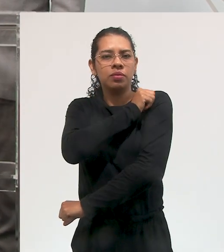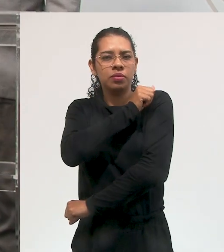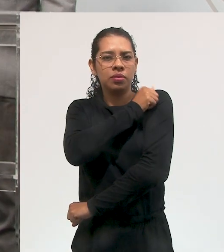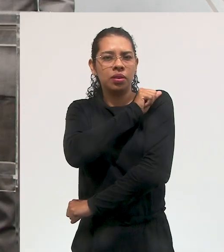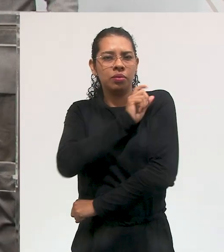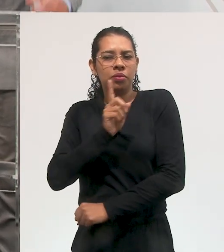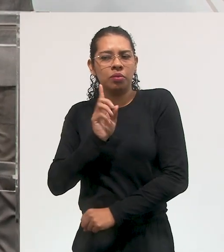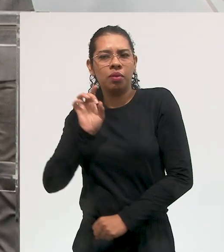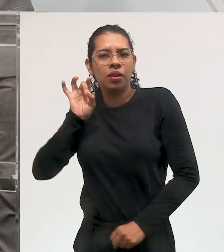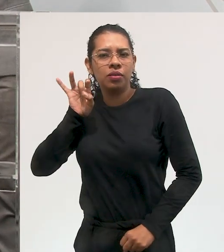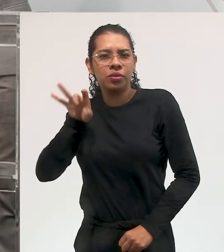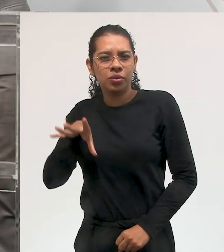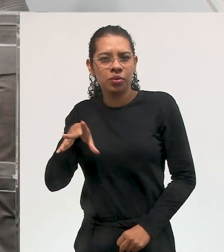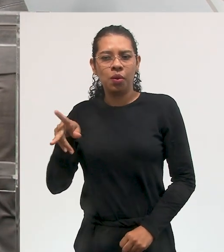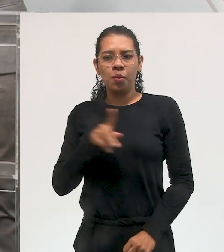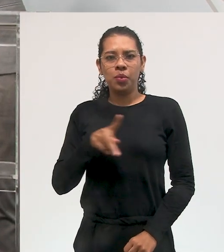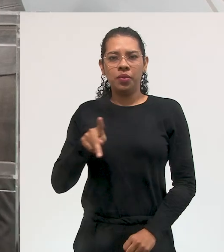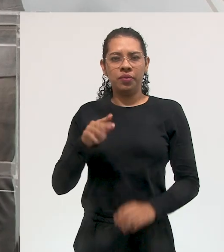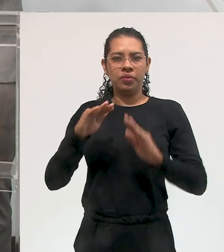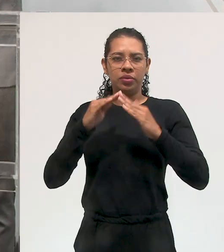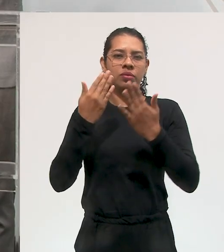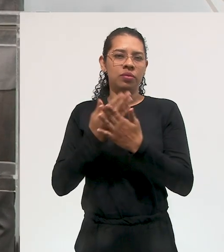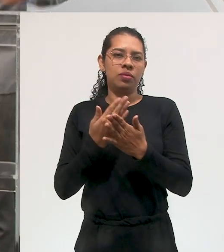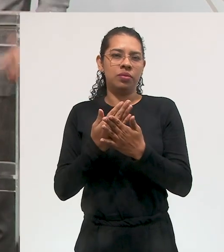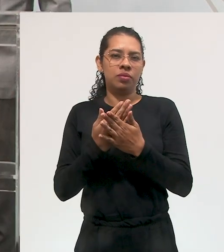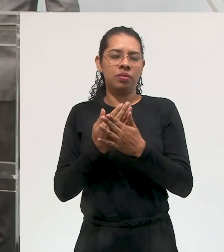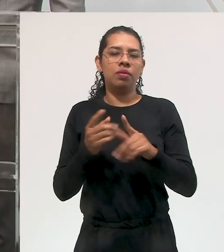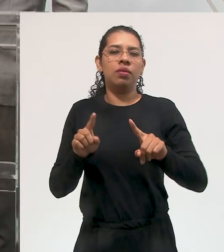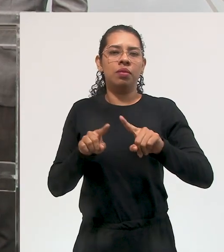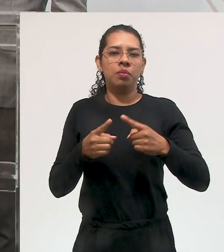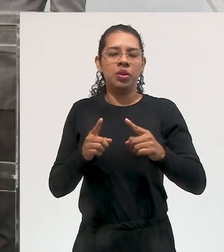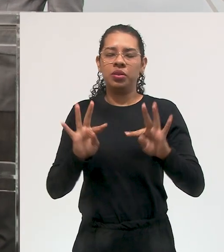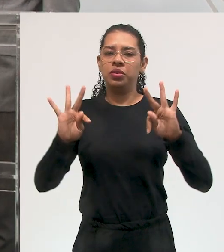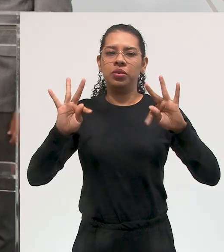docência, mostrar para os alunos que tem outros caminhos, não só, né,